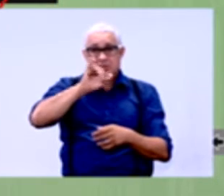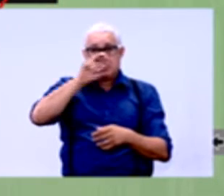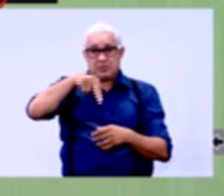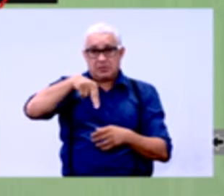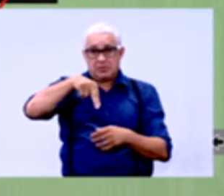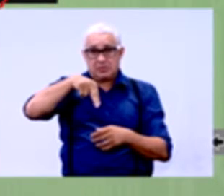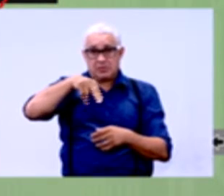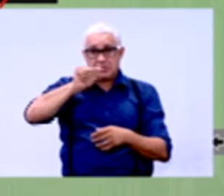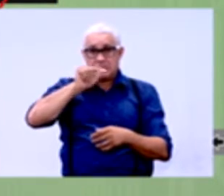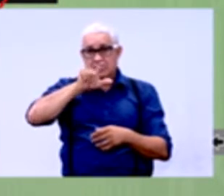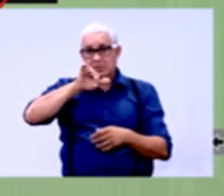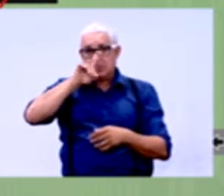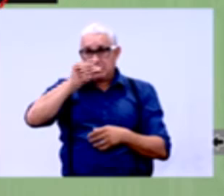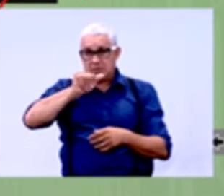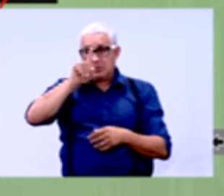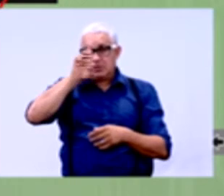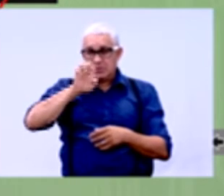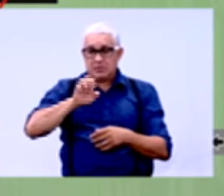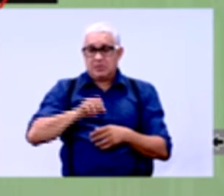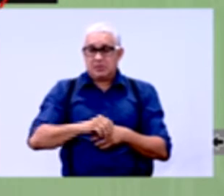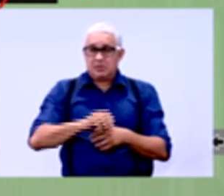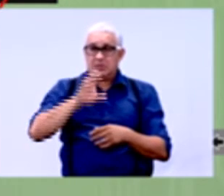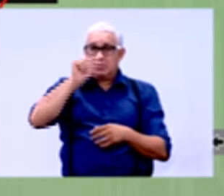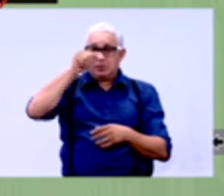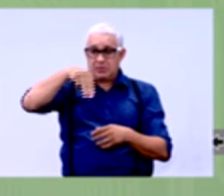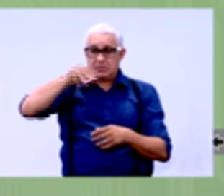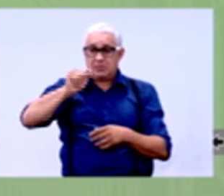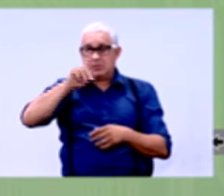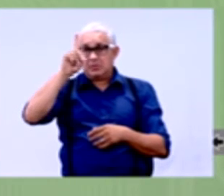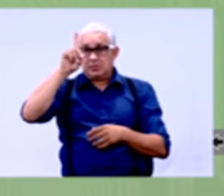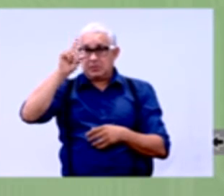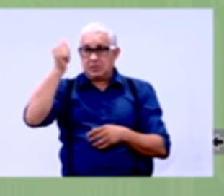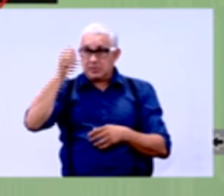para as camadas MVC.